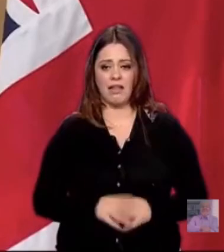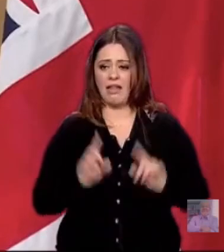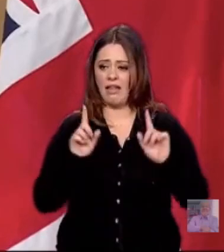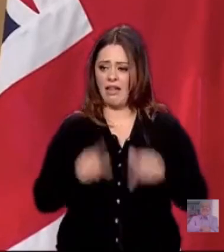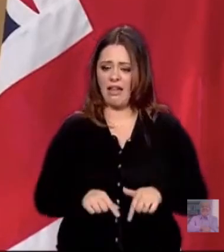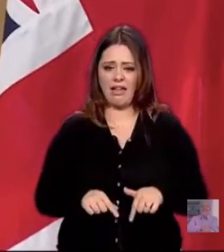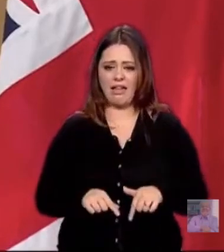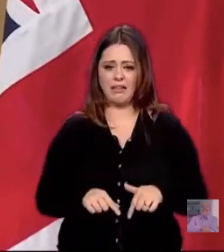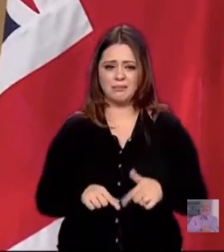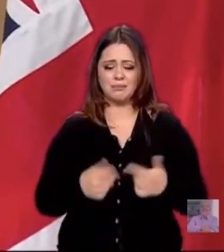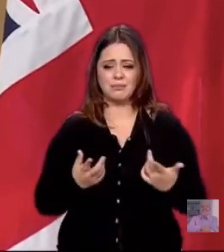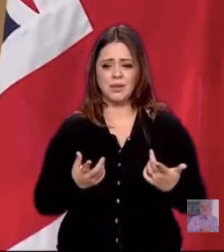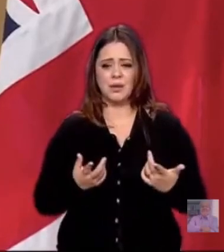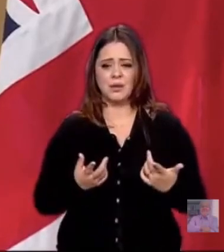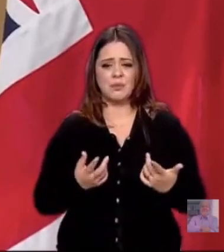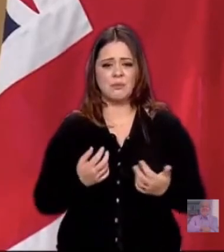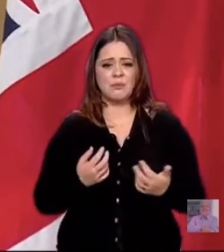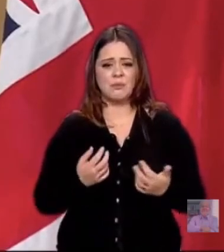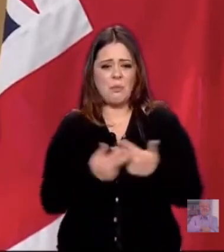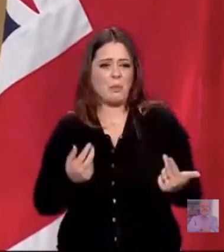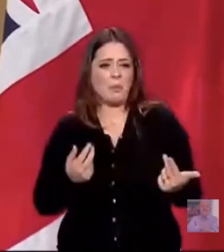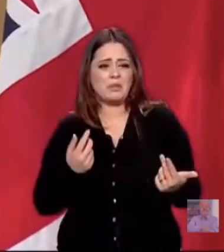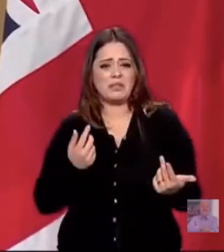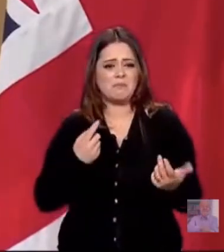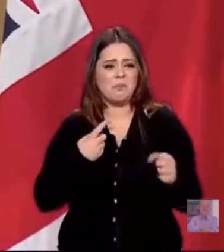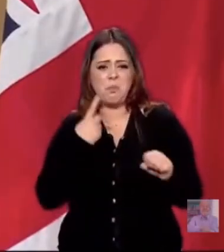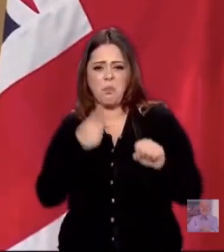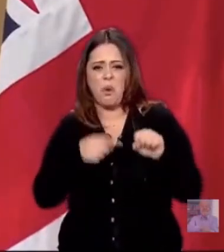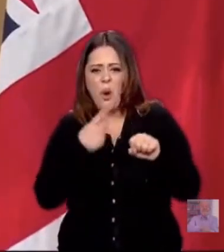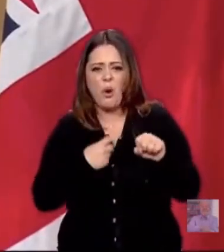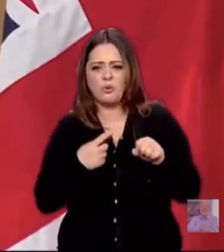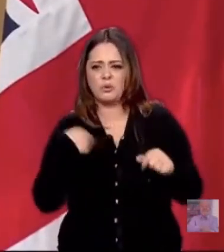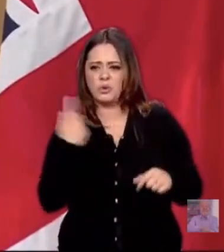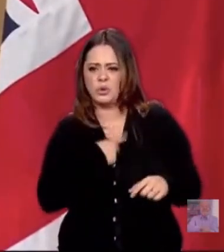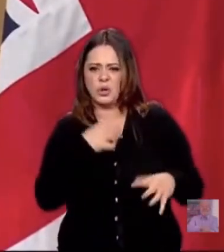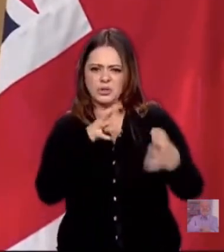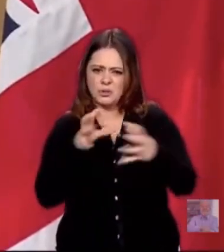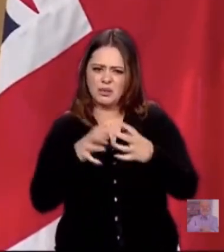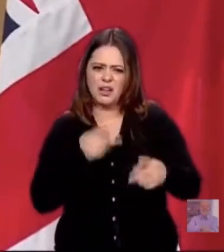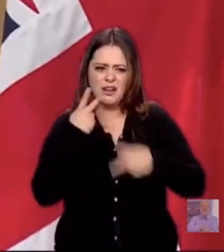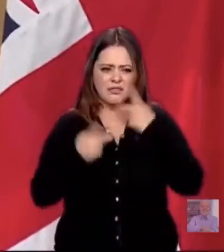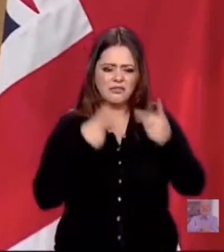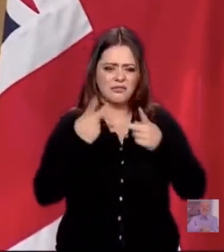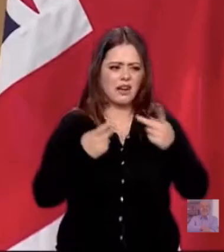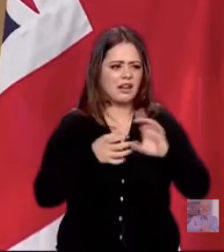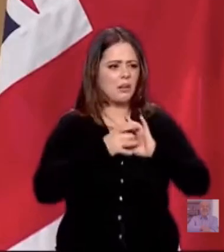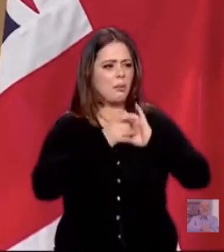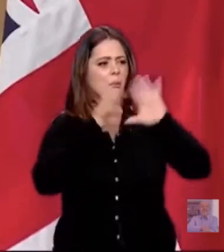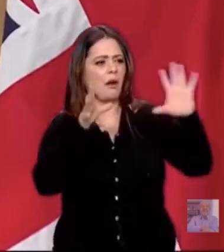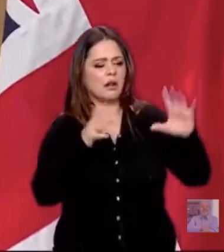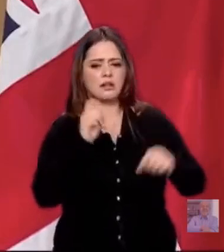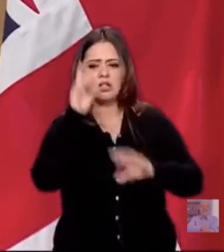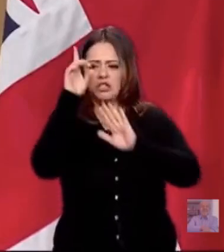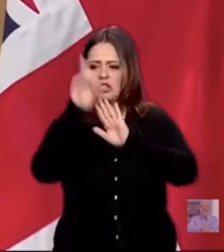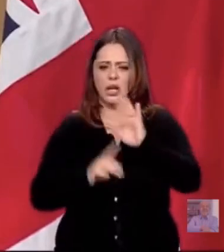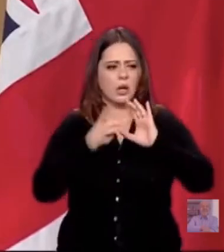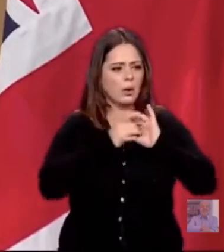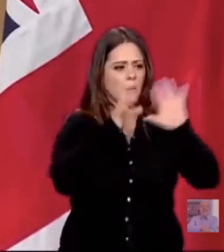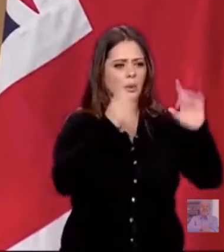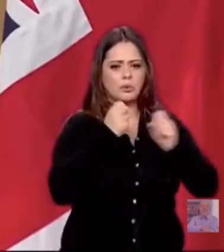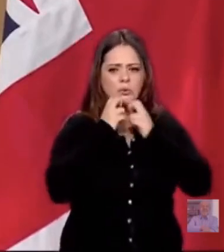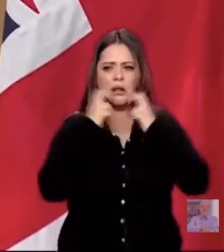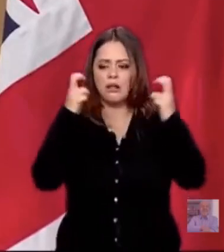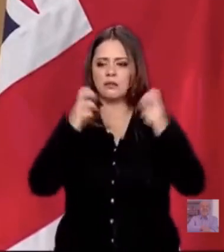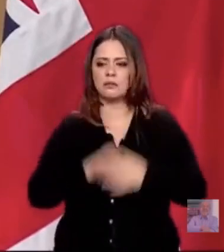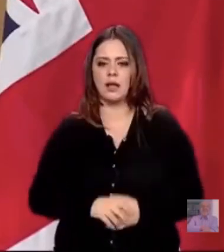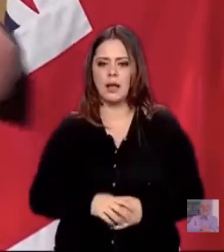é um negócio maluco a gente que briga e fala em liberdade de expressão direito de gritar direito ou seja